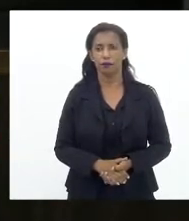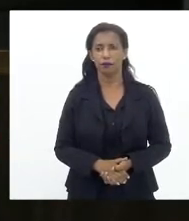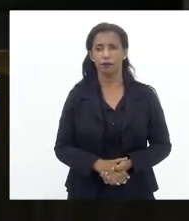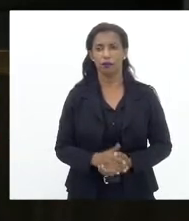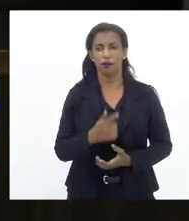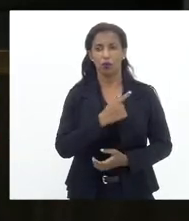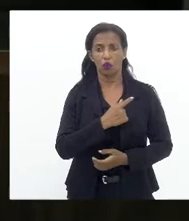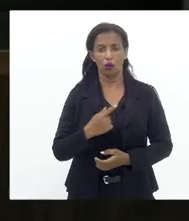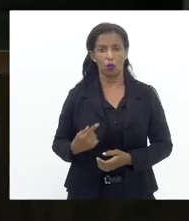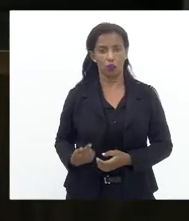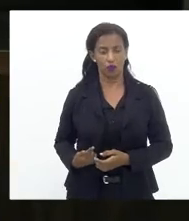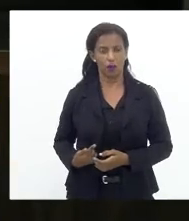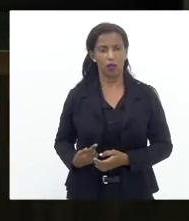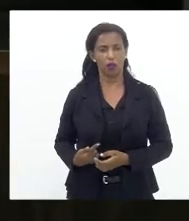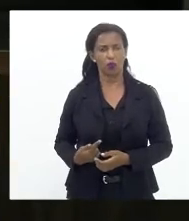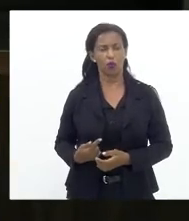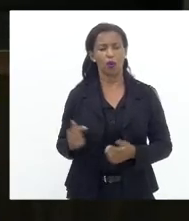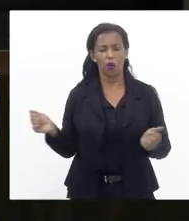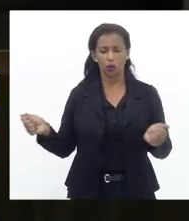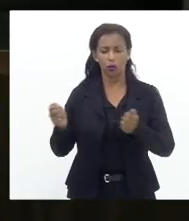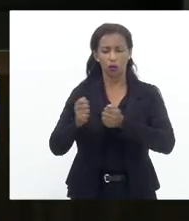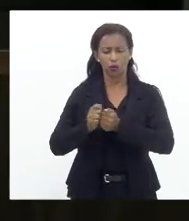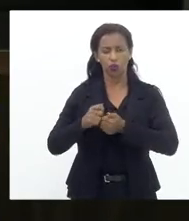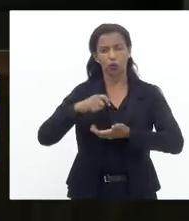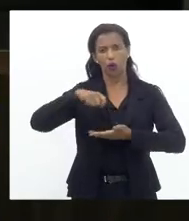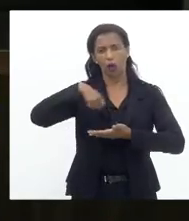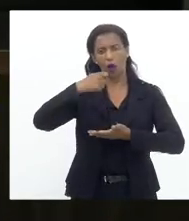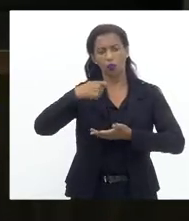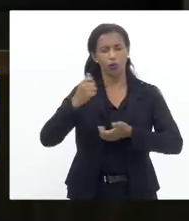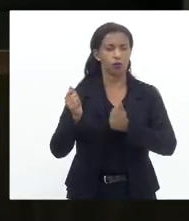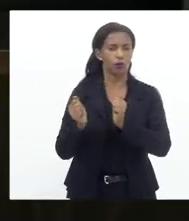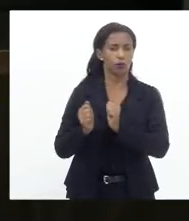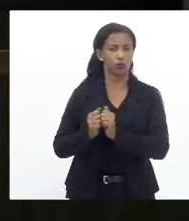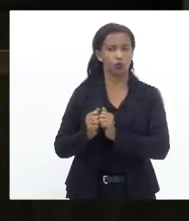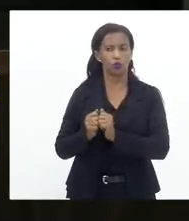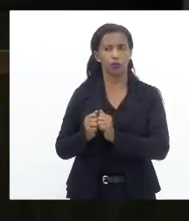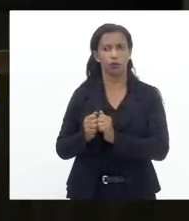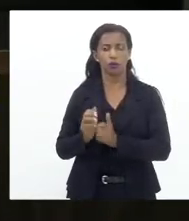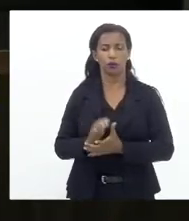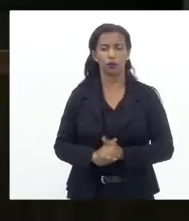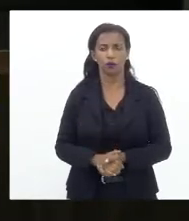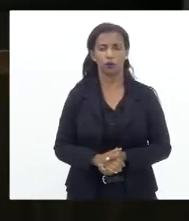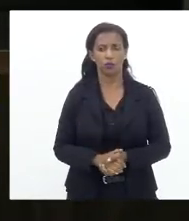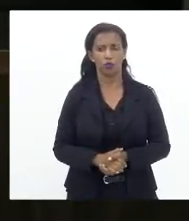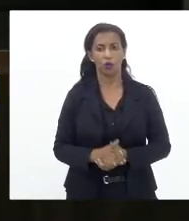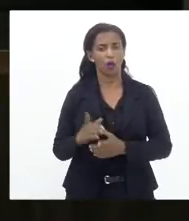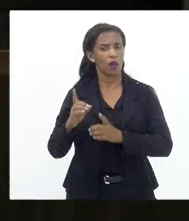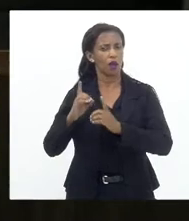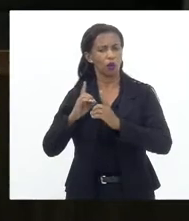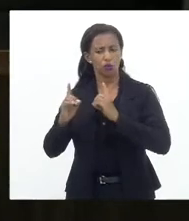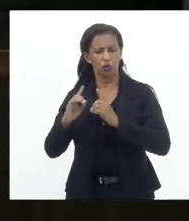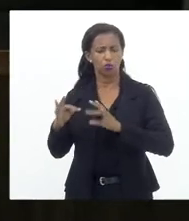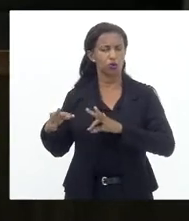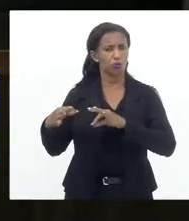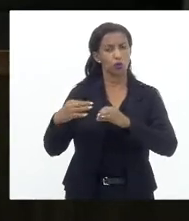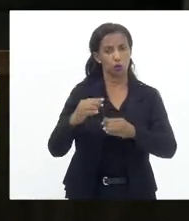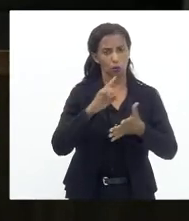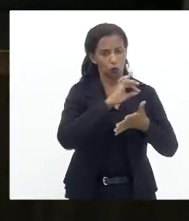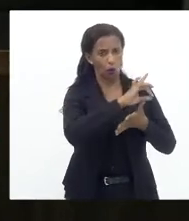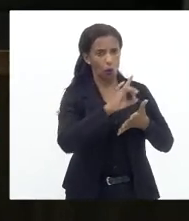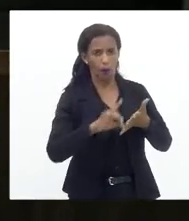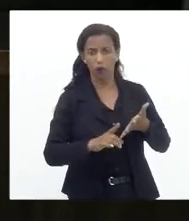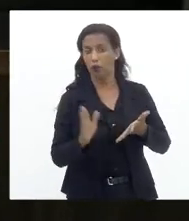o governador esteve conosco almoçou comigo aqui discutimos ao não discutir logicamente todos os pontos mas alguns